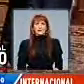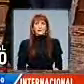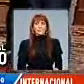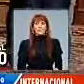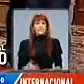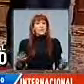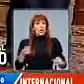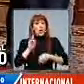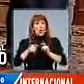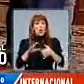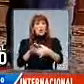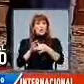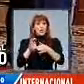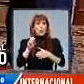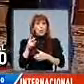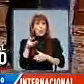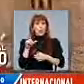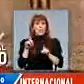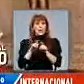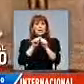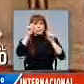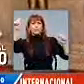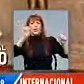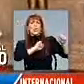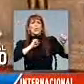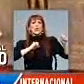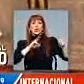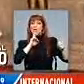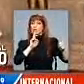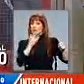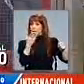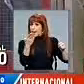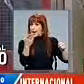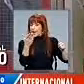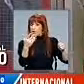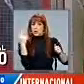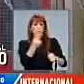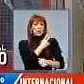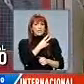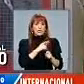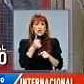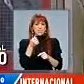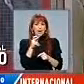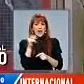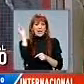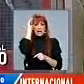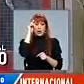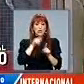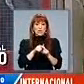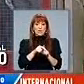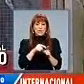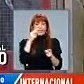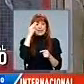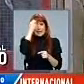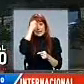Afinal, o que une a Covilhã à distante Polónia? A resposta está aqui, na Universidade da Beira Interior. Da história da